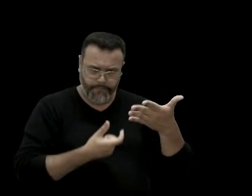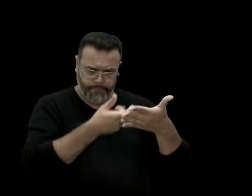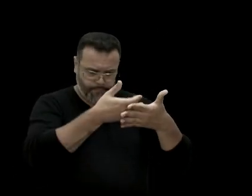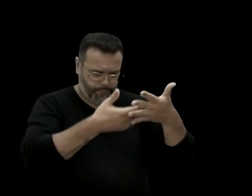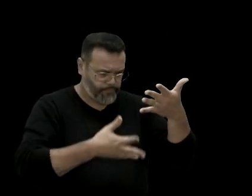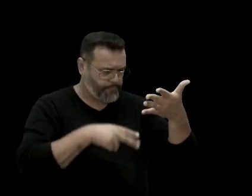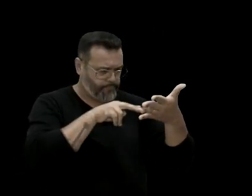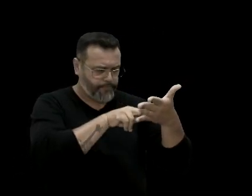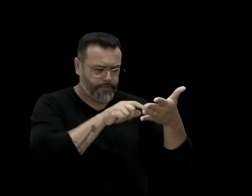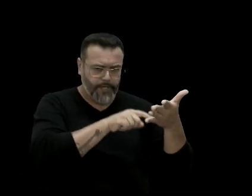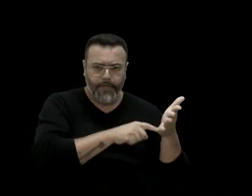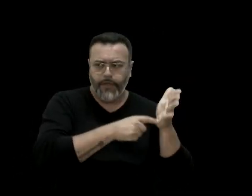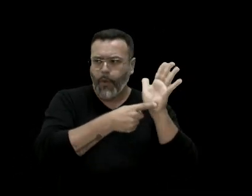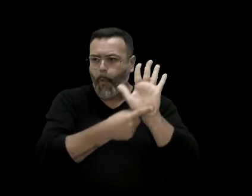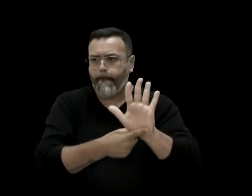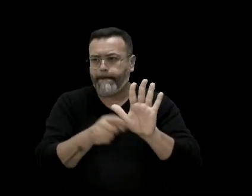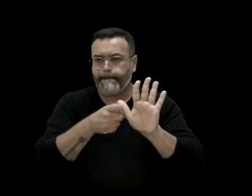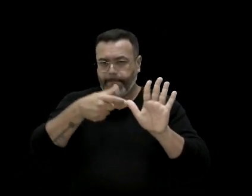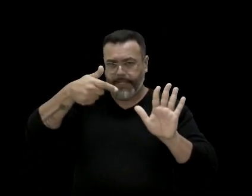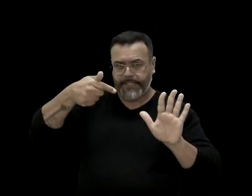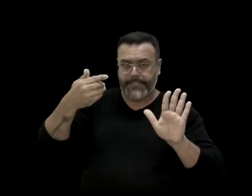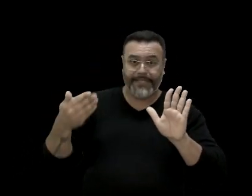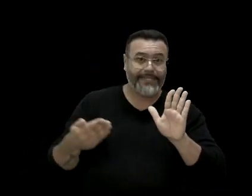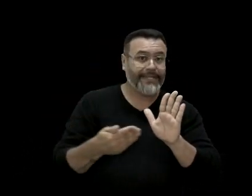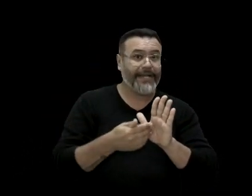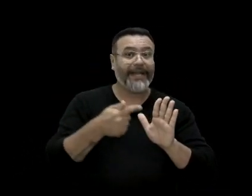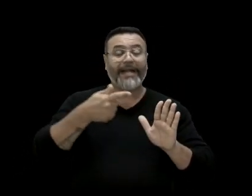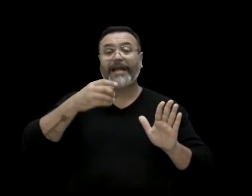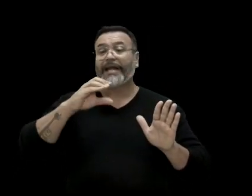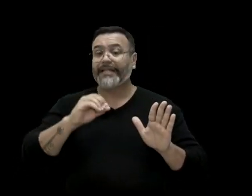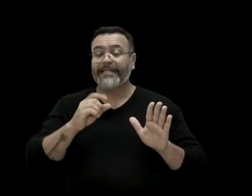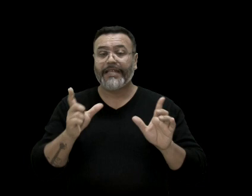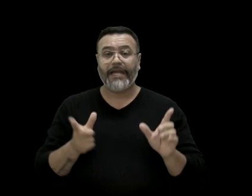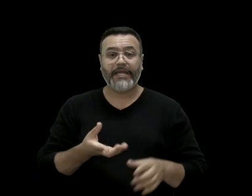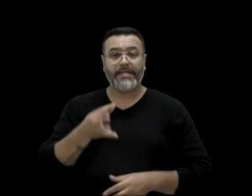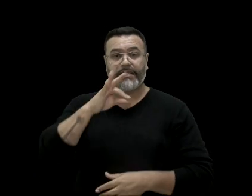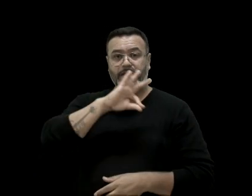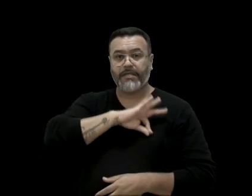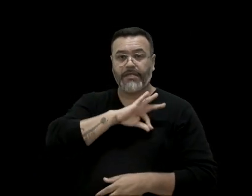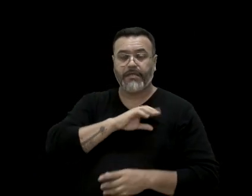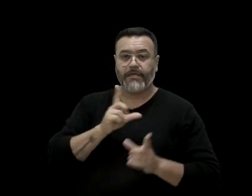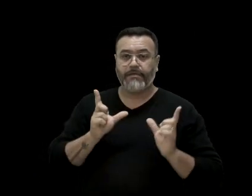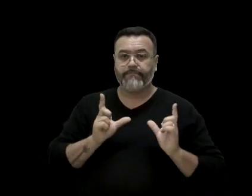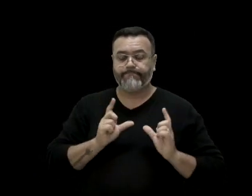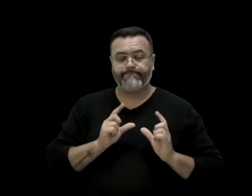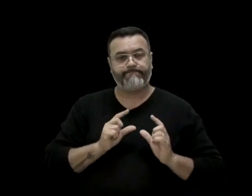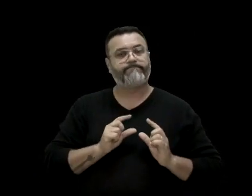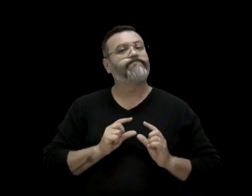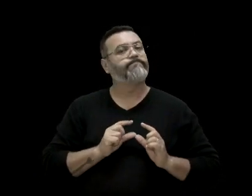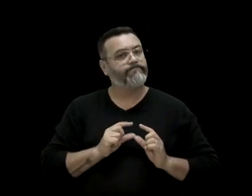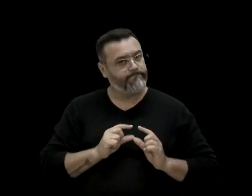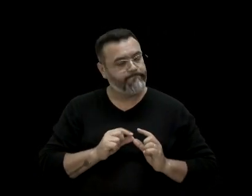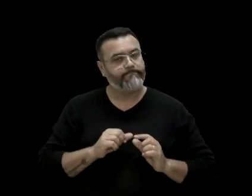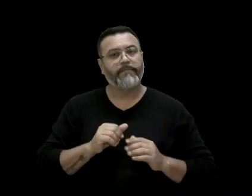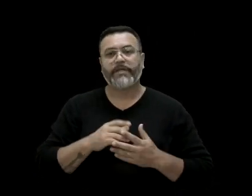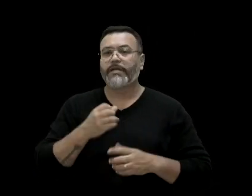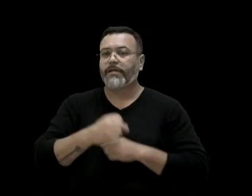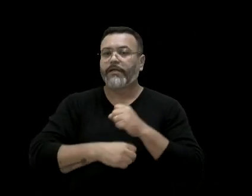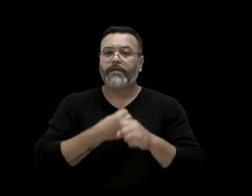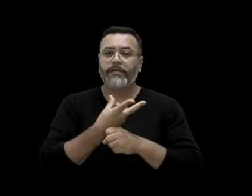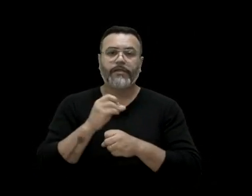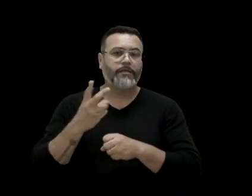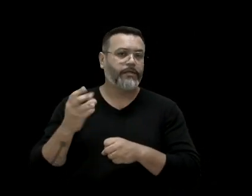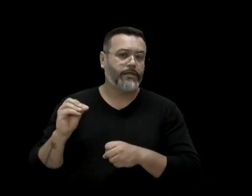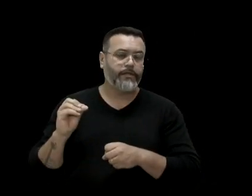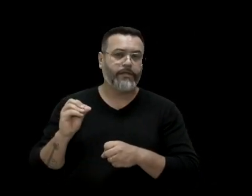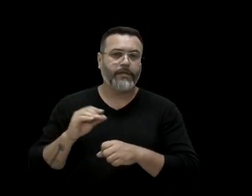que 7 em cada 10 tiveram sua renda diminuída. Em 2020, mais de 8,5